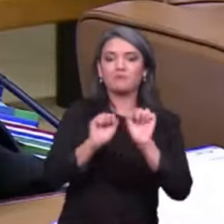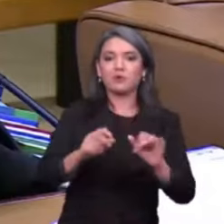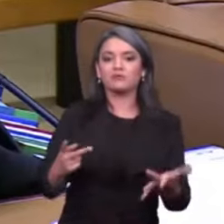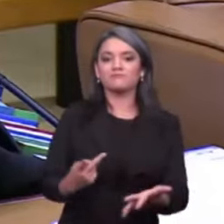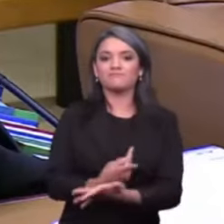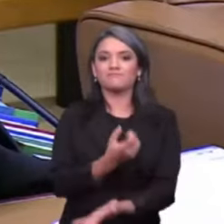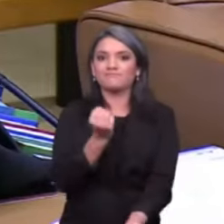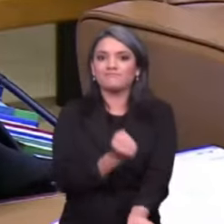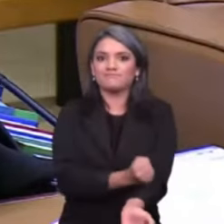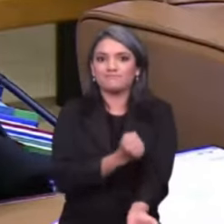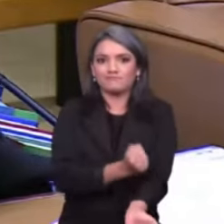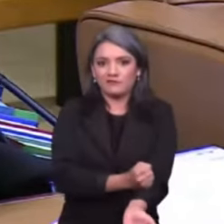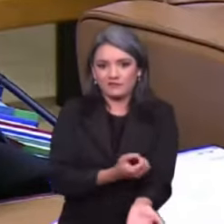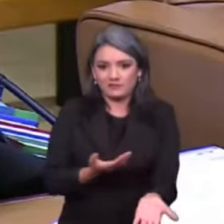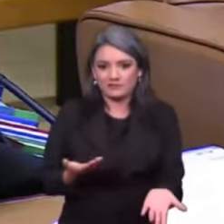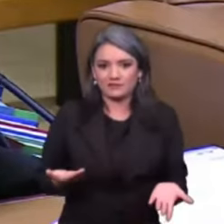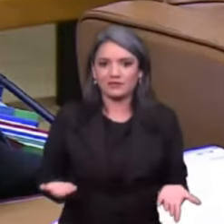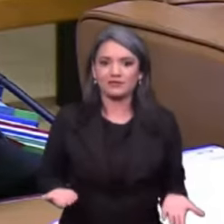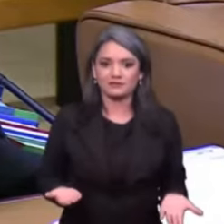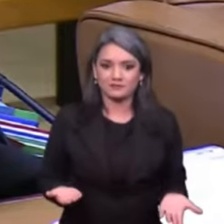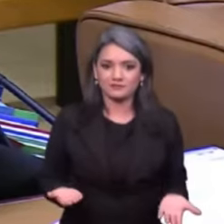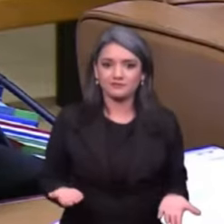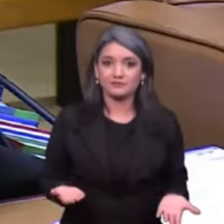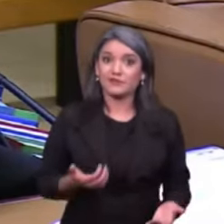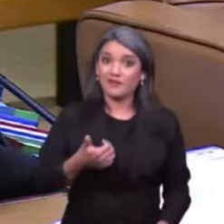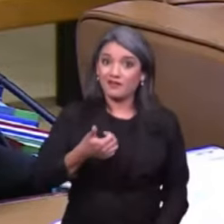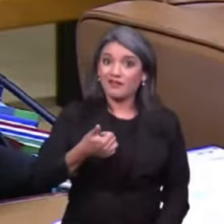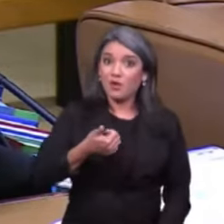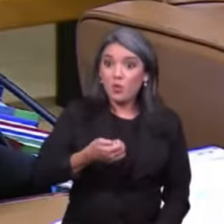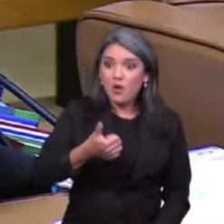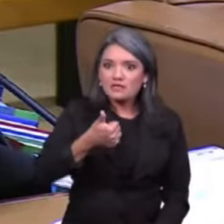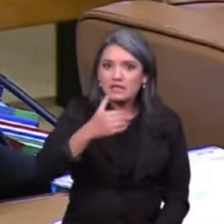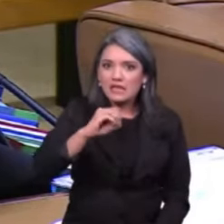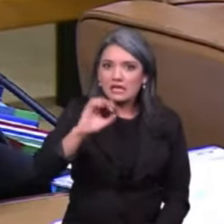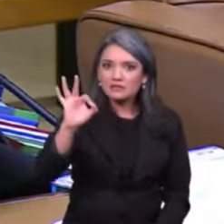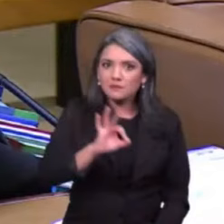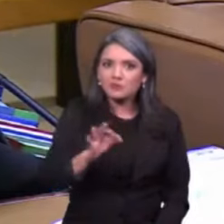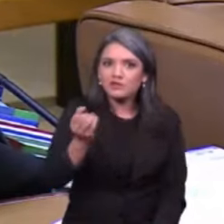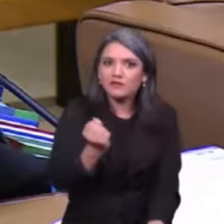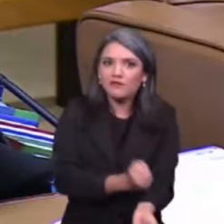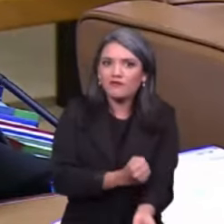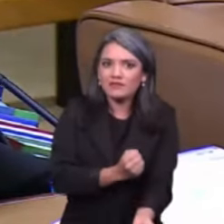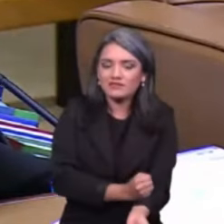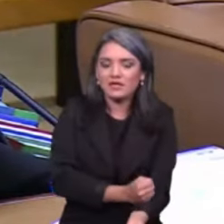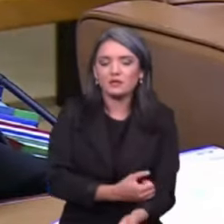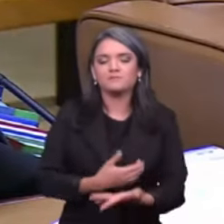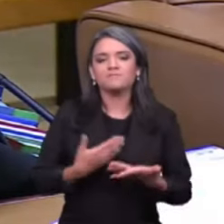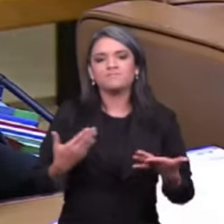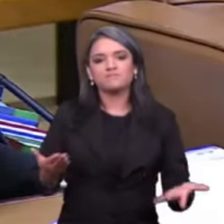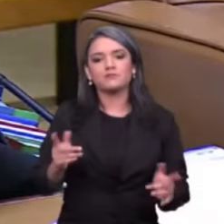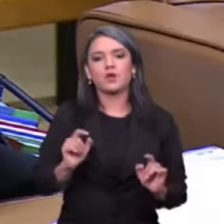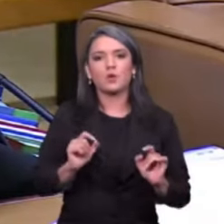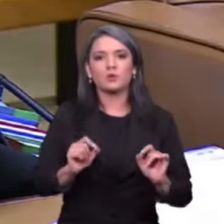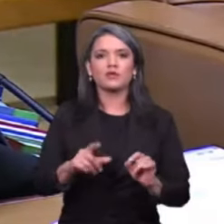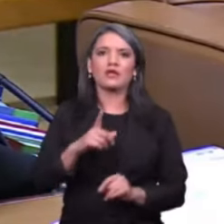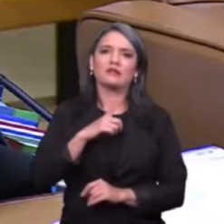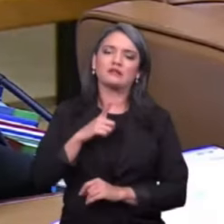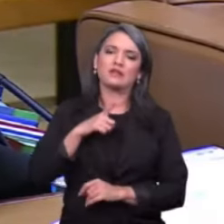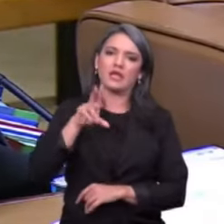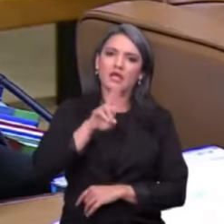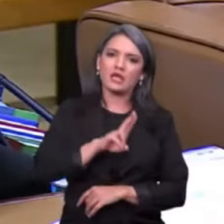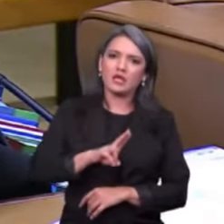Quase 10% que experimentam desenvolve dependência. Reconhecer o transtorno por uso de